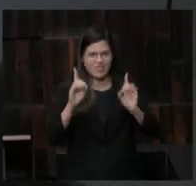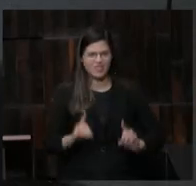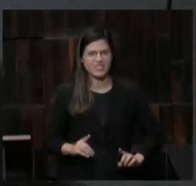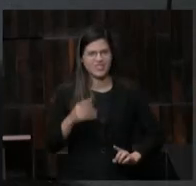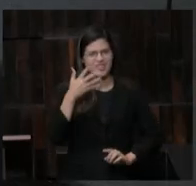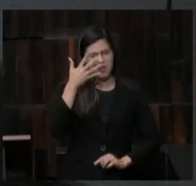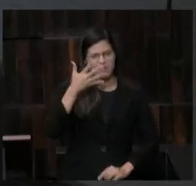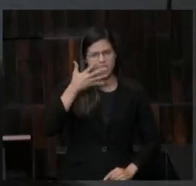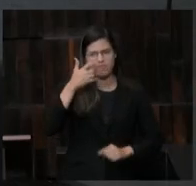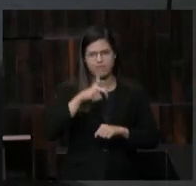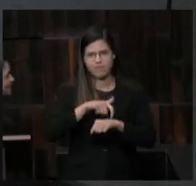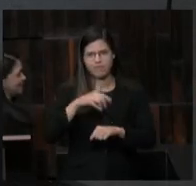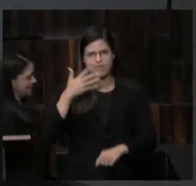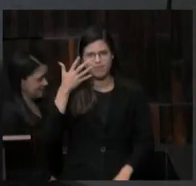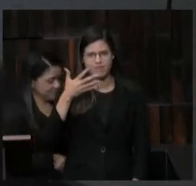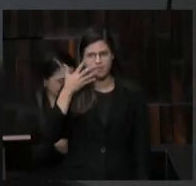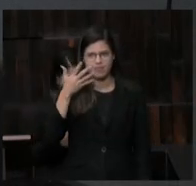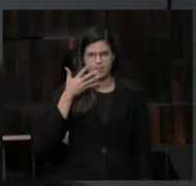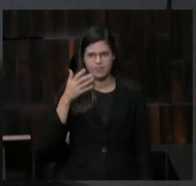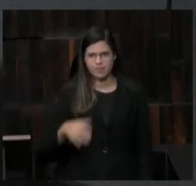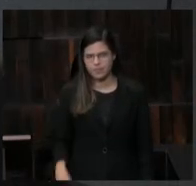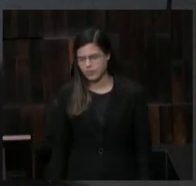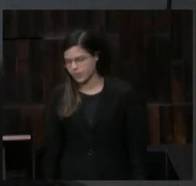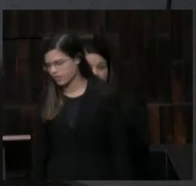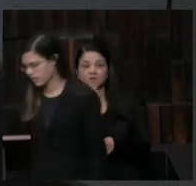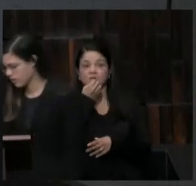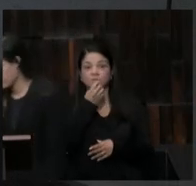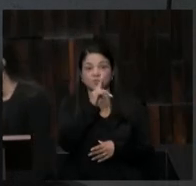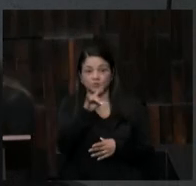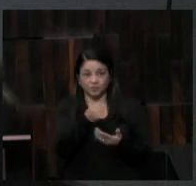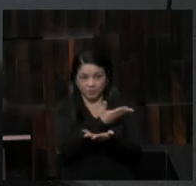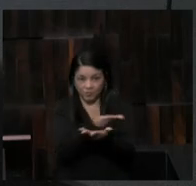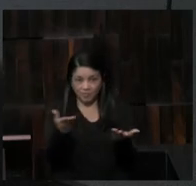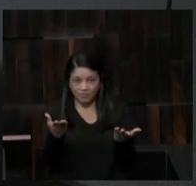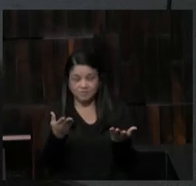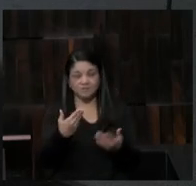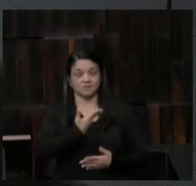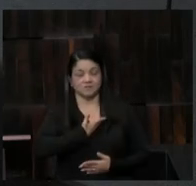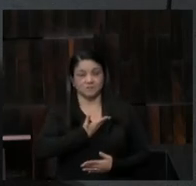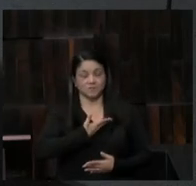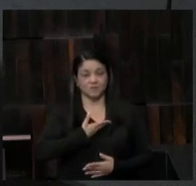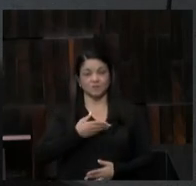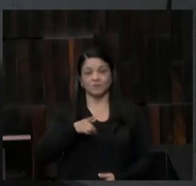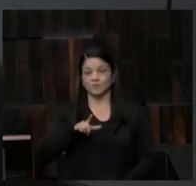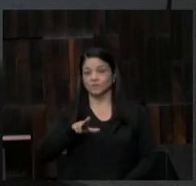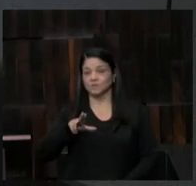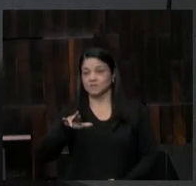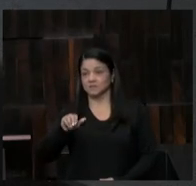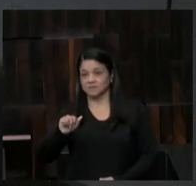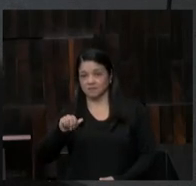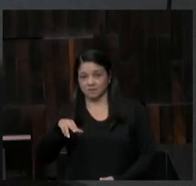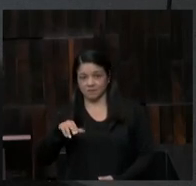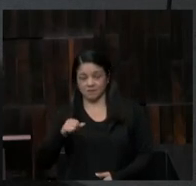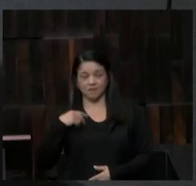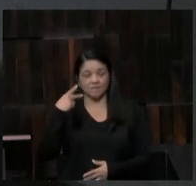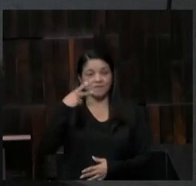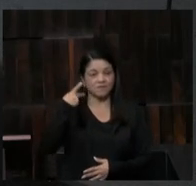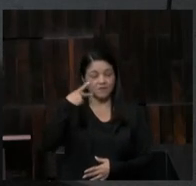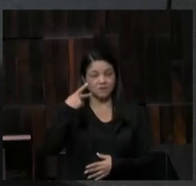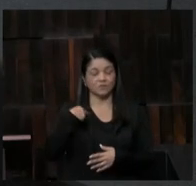palavra. Bom dia a todos, caros amigos, cara Luciana, nossa vereadora, caro deputado